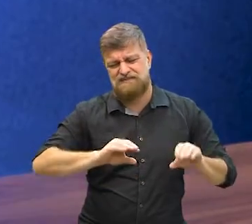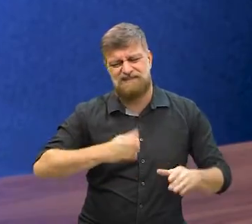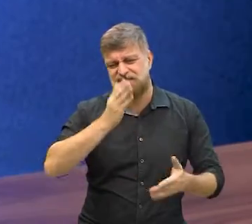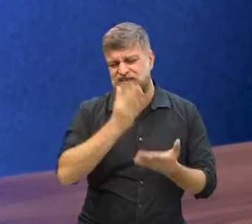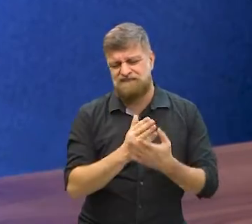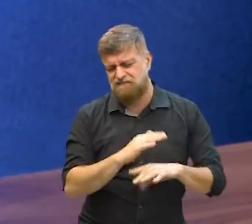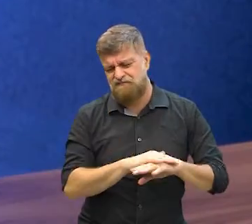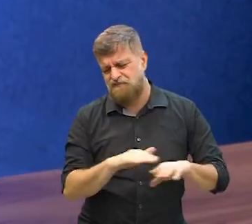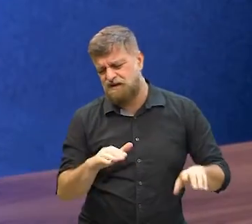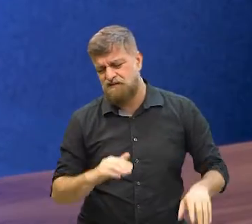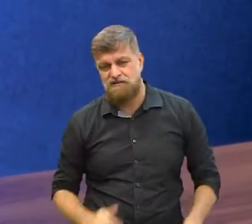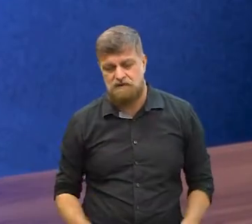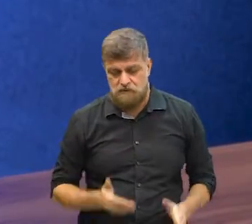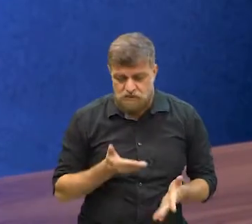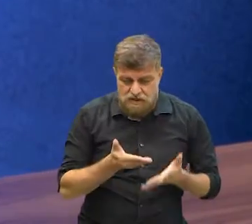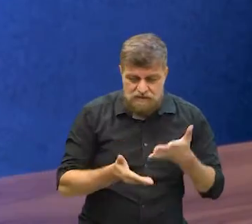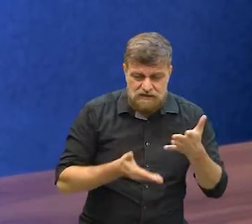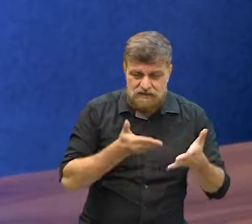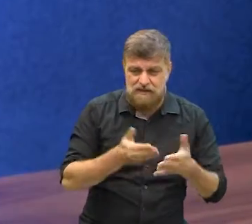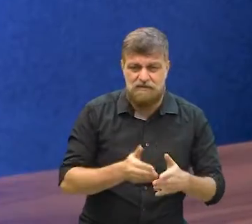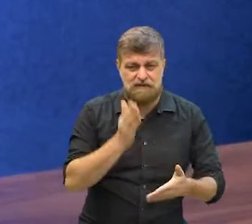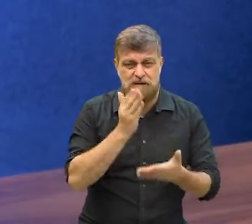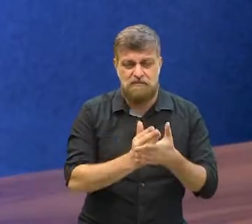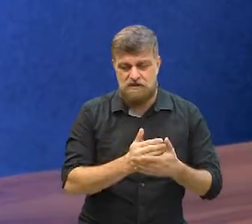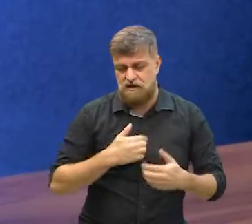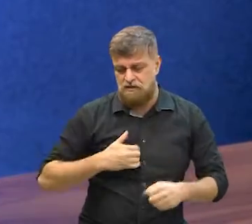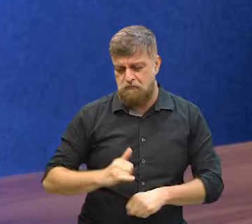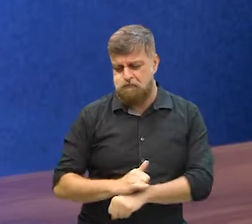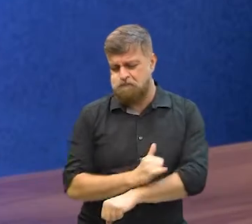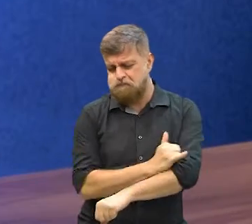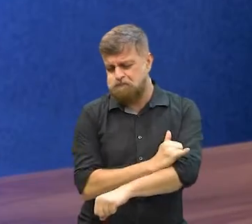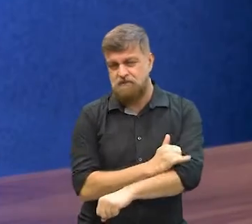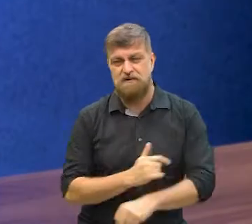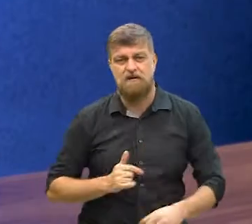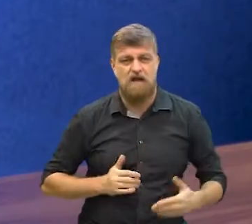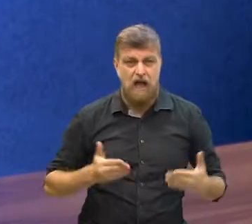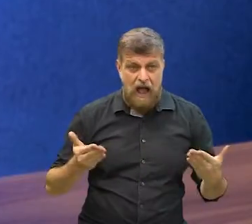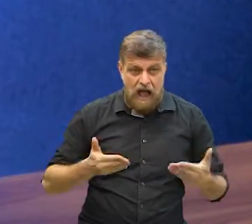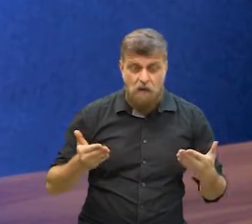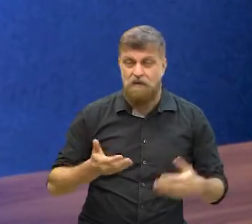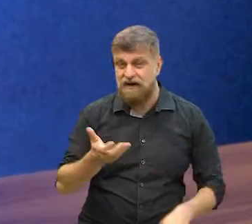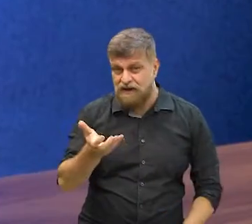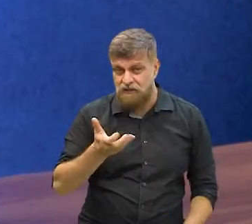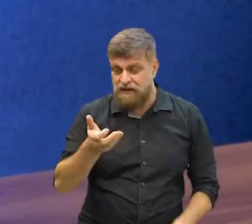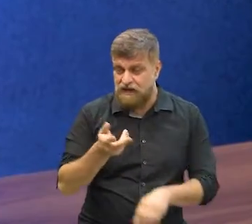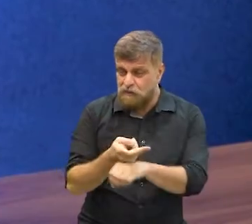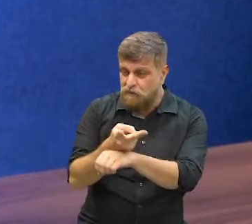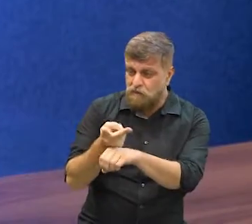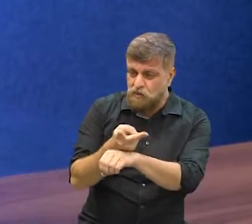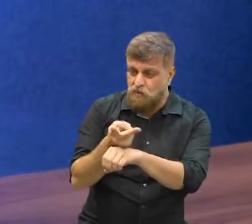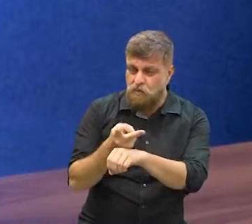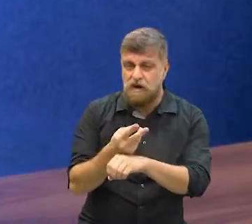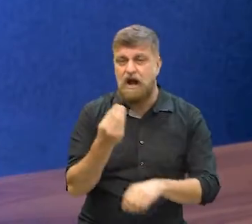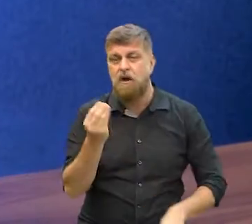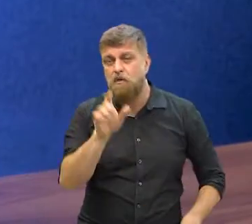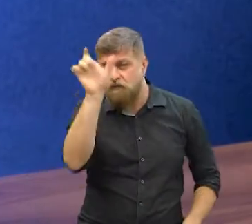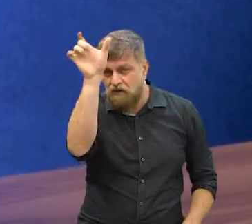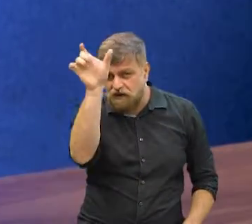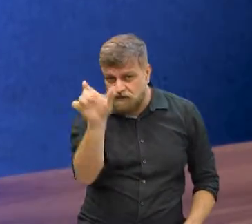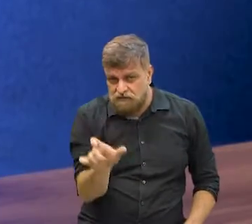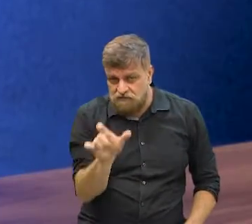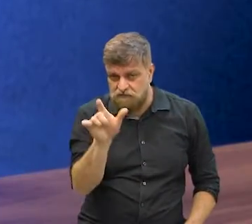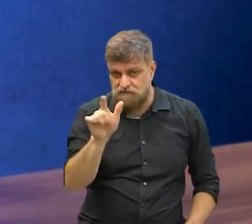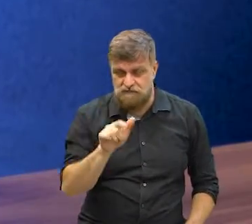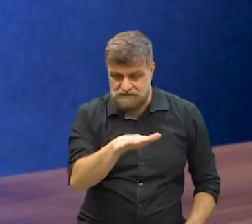massagem, eu deixei de fazer um tratamento", ou então eu engordei muito, nunca procurei um tratamento estético, mas agora eu quero procurar. Como é para